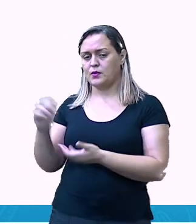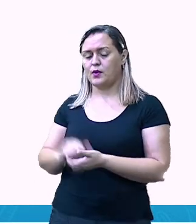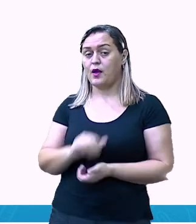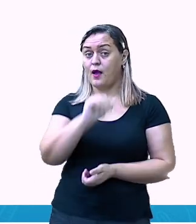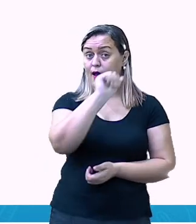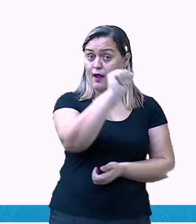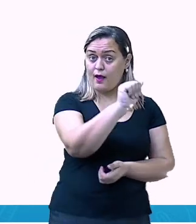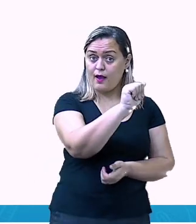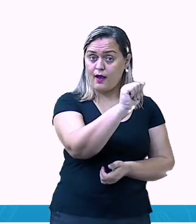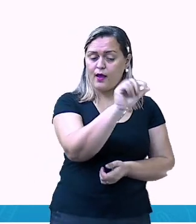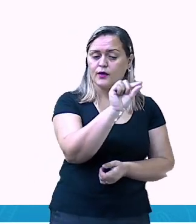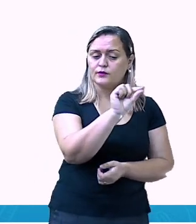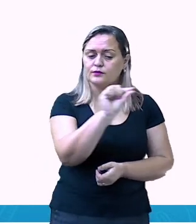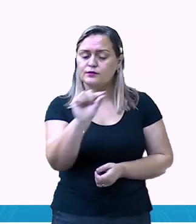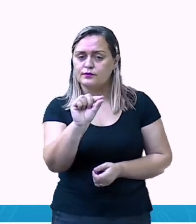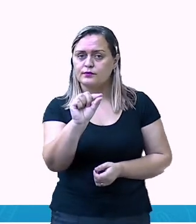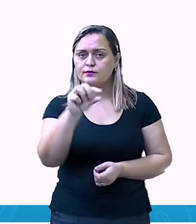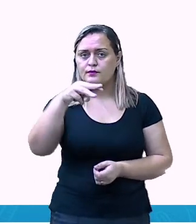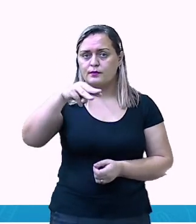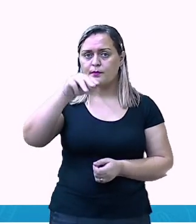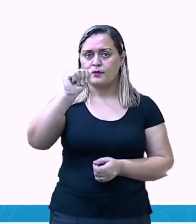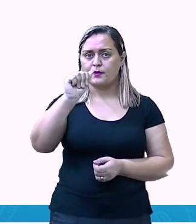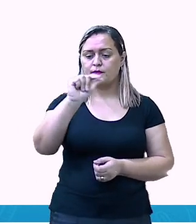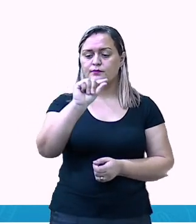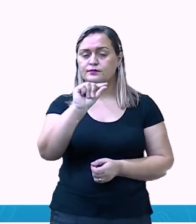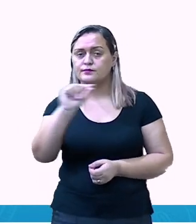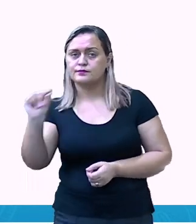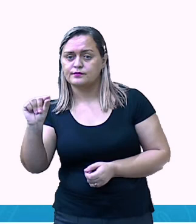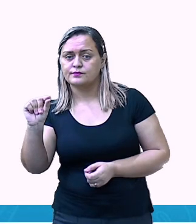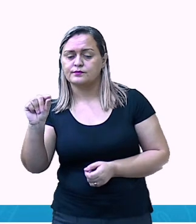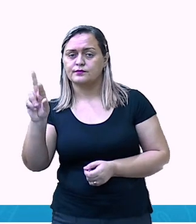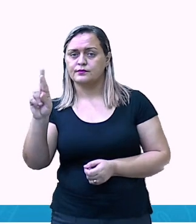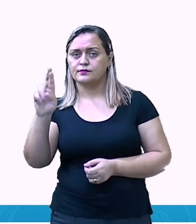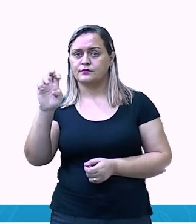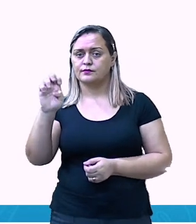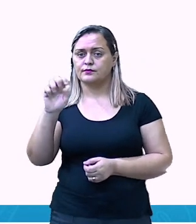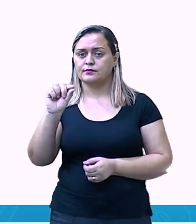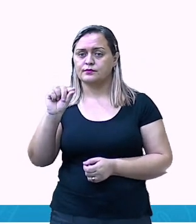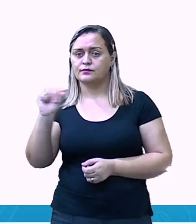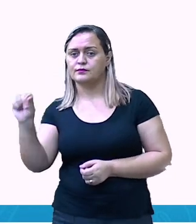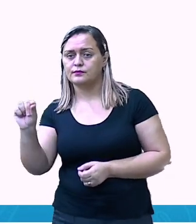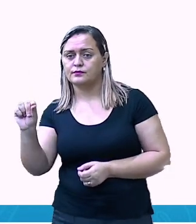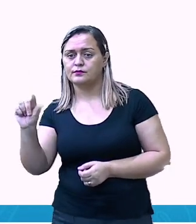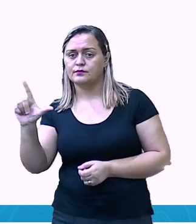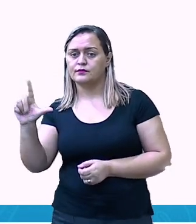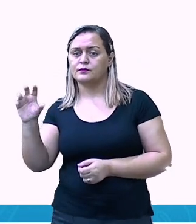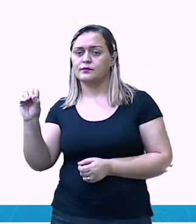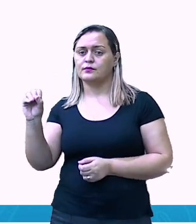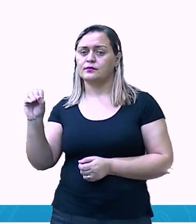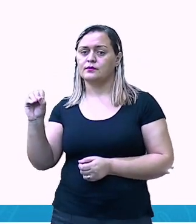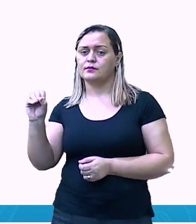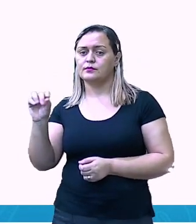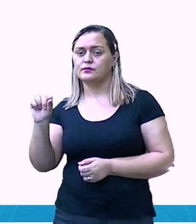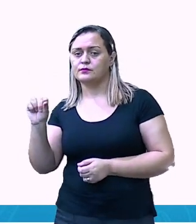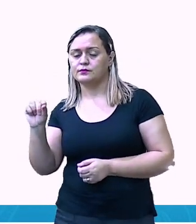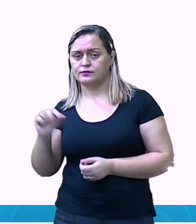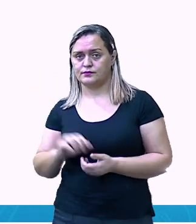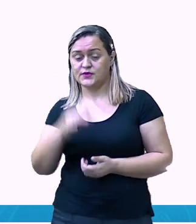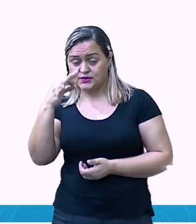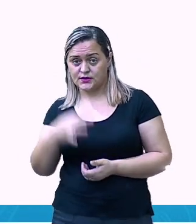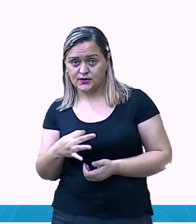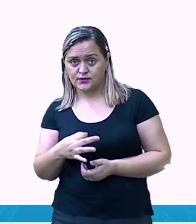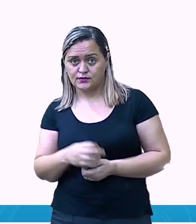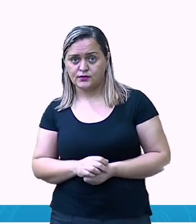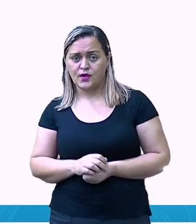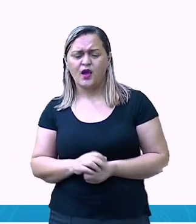ma, tracinho, ré, tracinho, ló. E aí lá também a professora vai pedir quantas sílabas tem